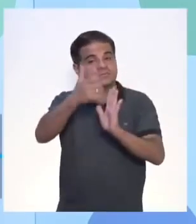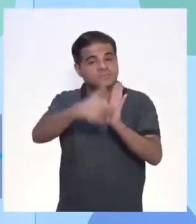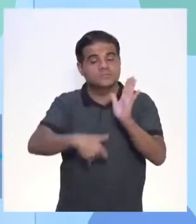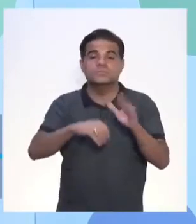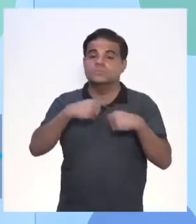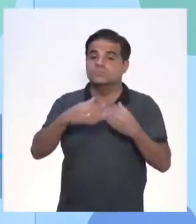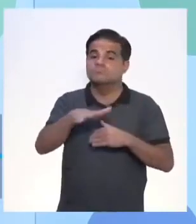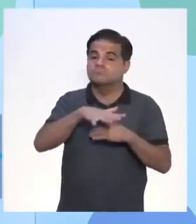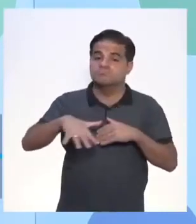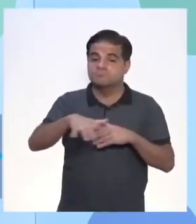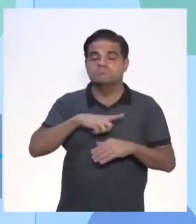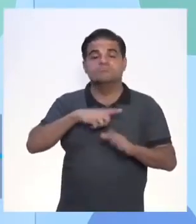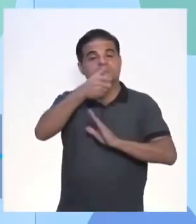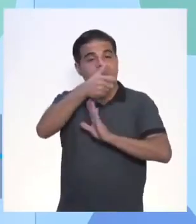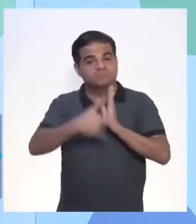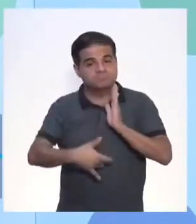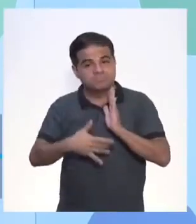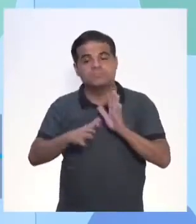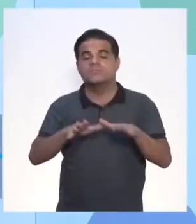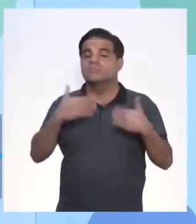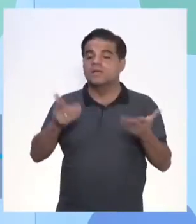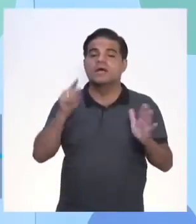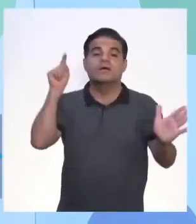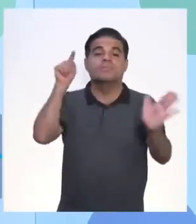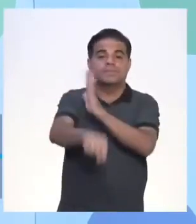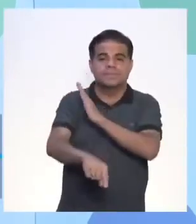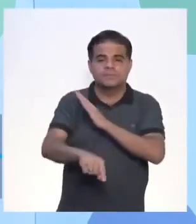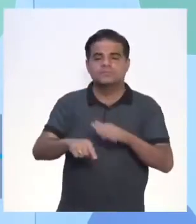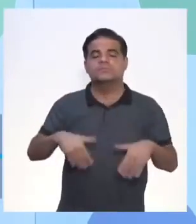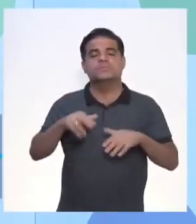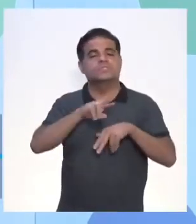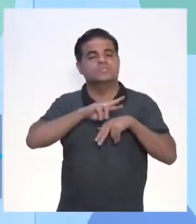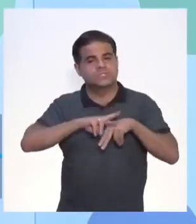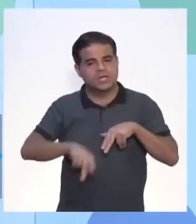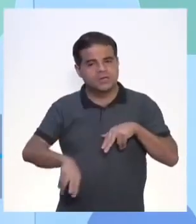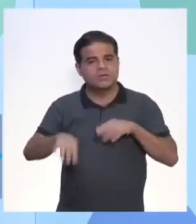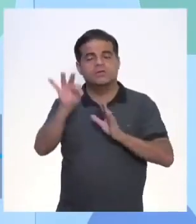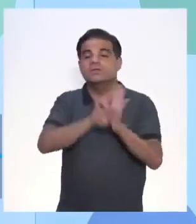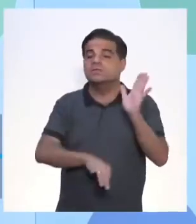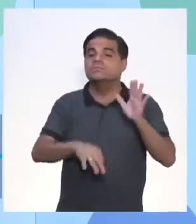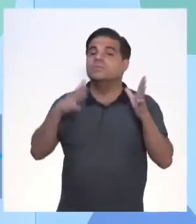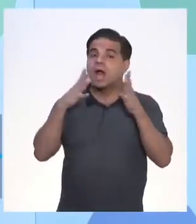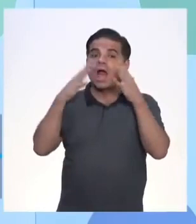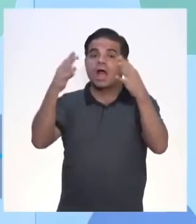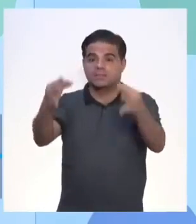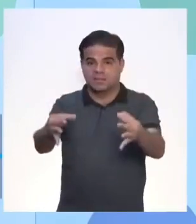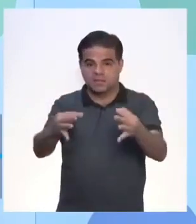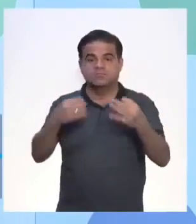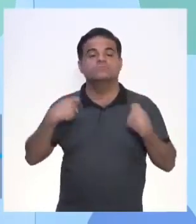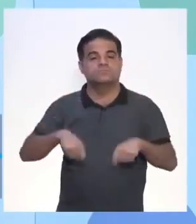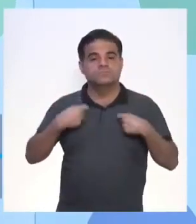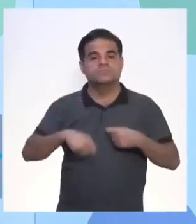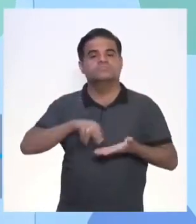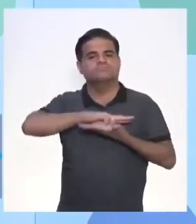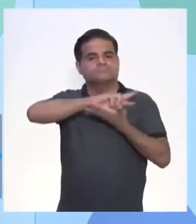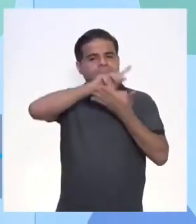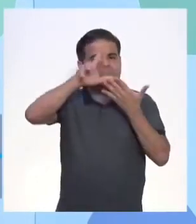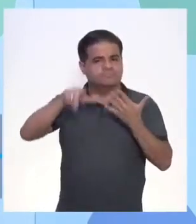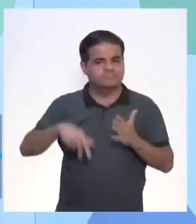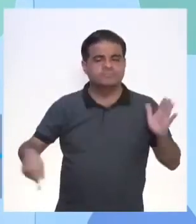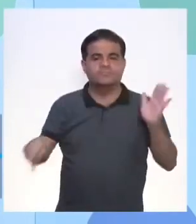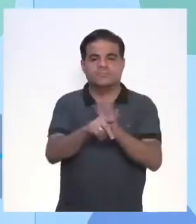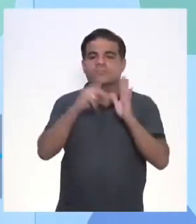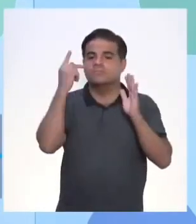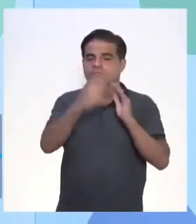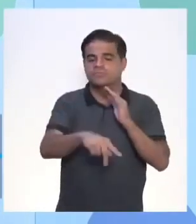que predominantemente descritiva. Mas a pergunta era gênero textual, então você tem que se ater mais à característica estrutural do